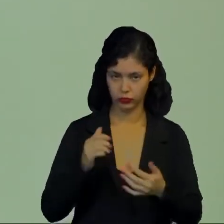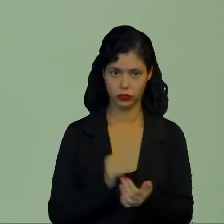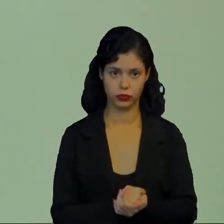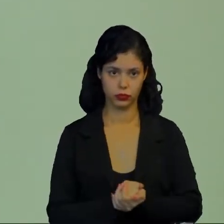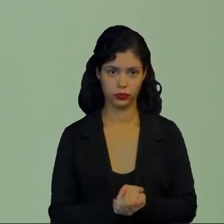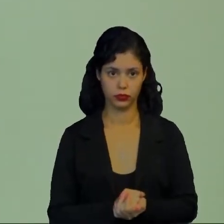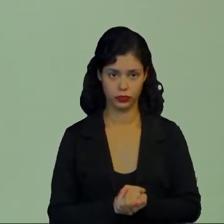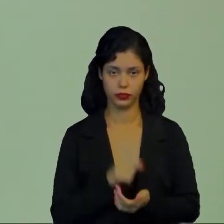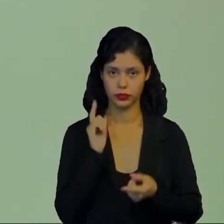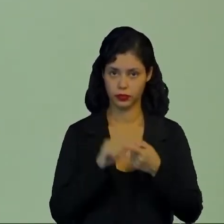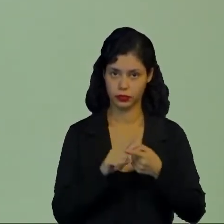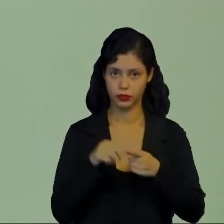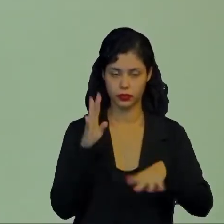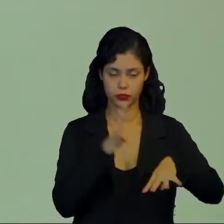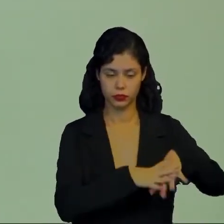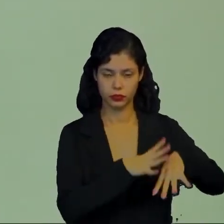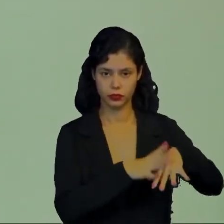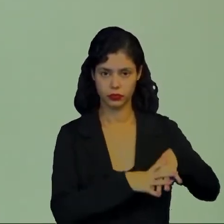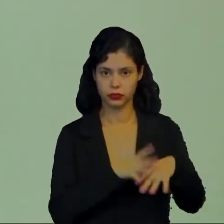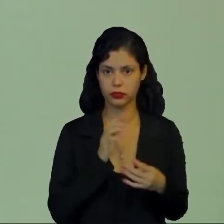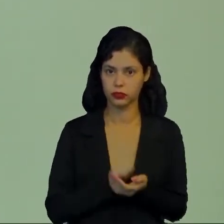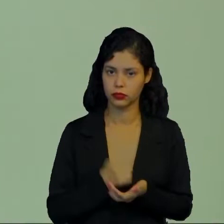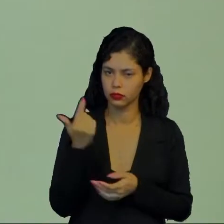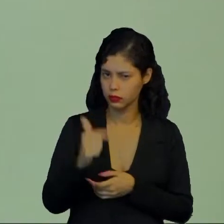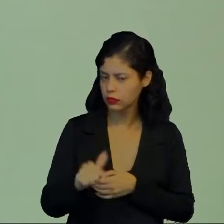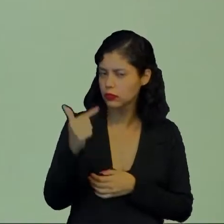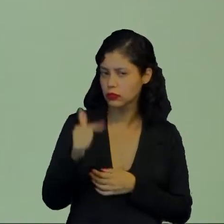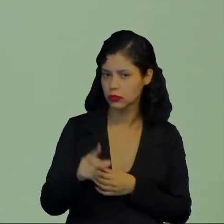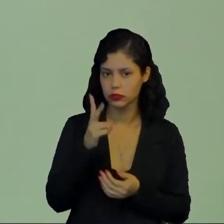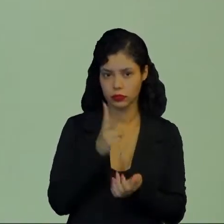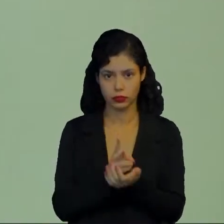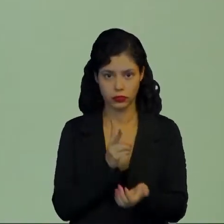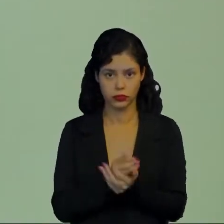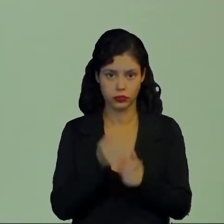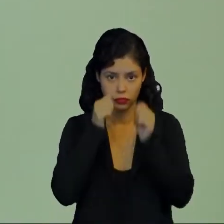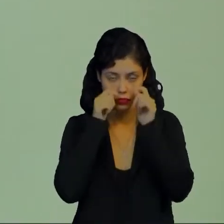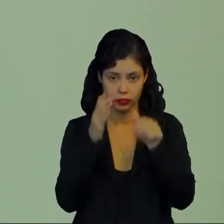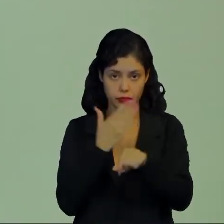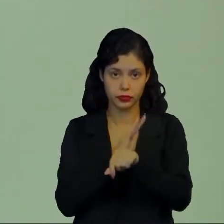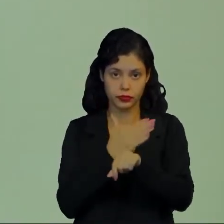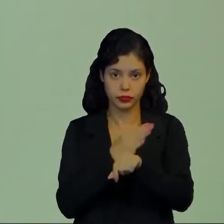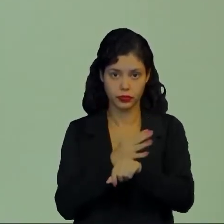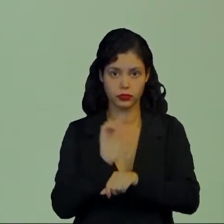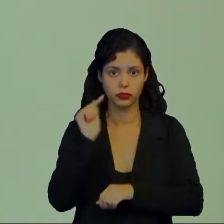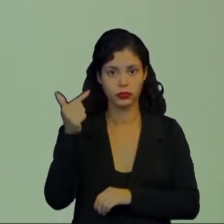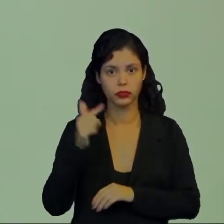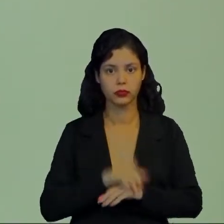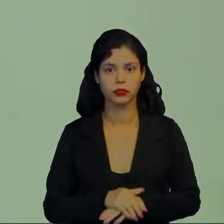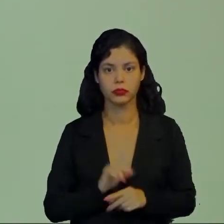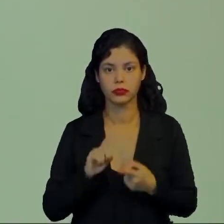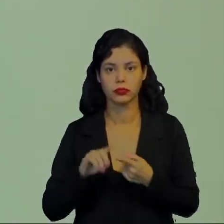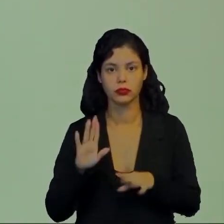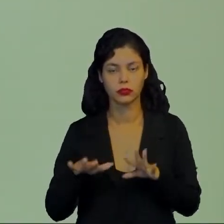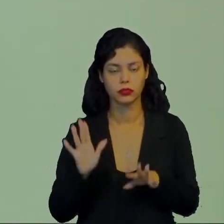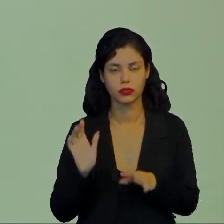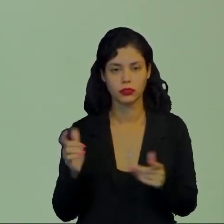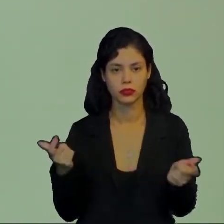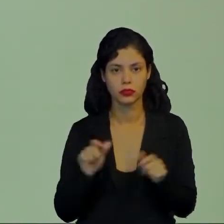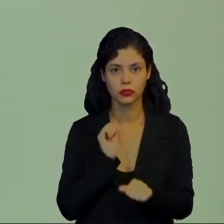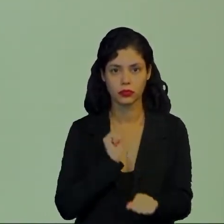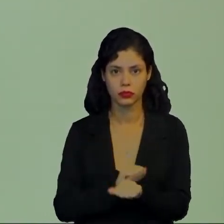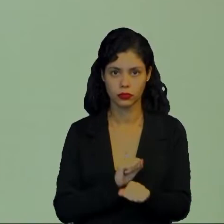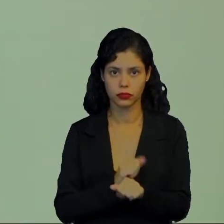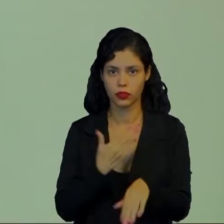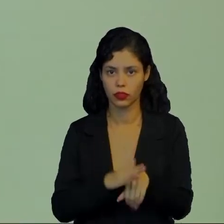quê? Matemática é aquela coisa repetitiva, a gente tem que sempre estar praticando ali. Porque no momento que você para